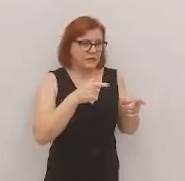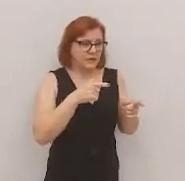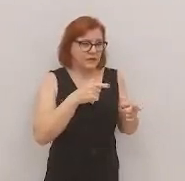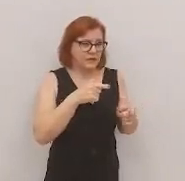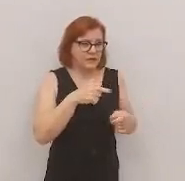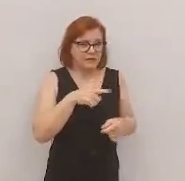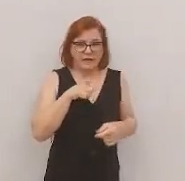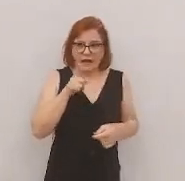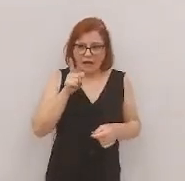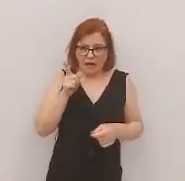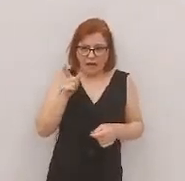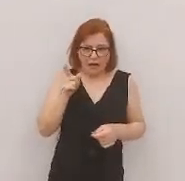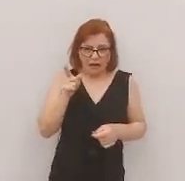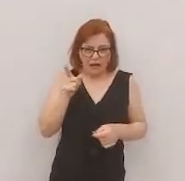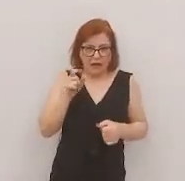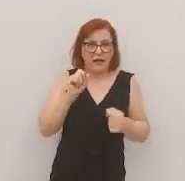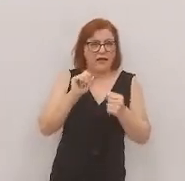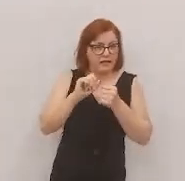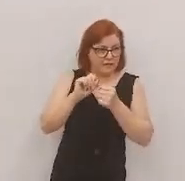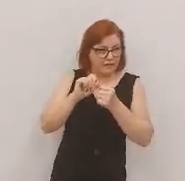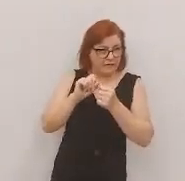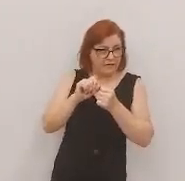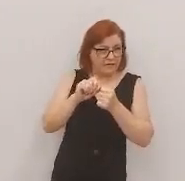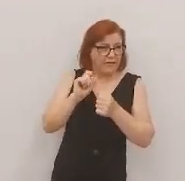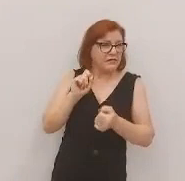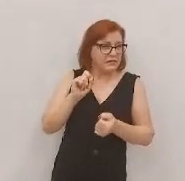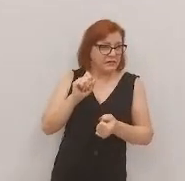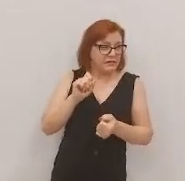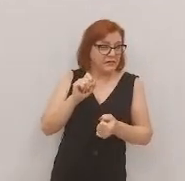Irmãos, em